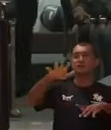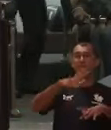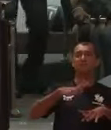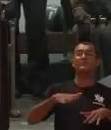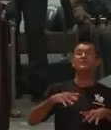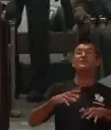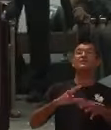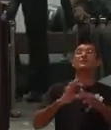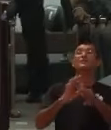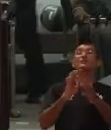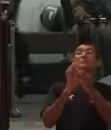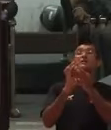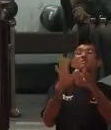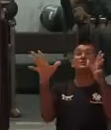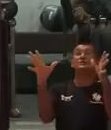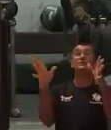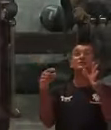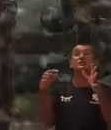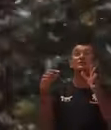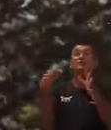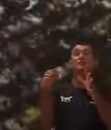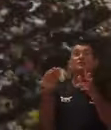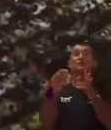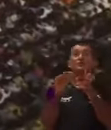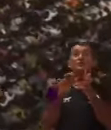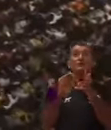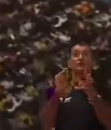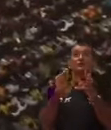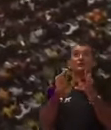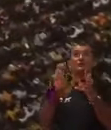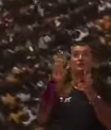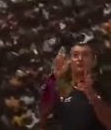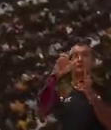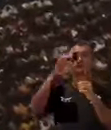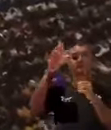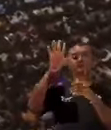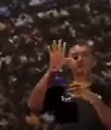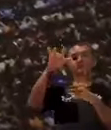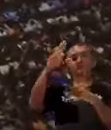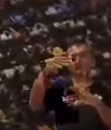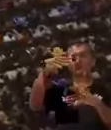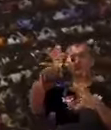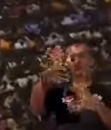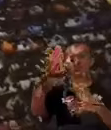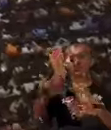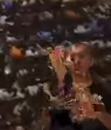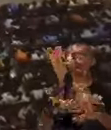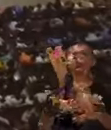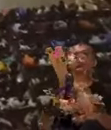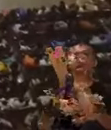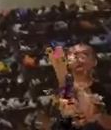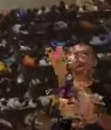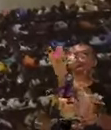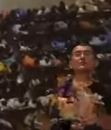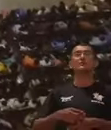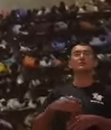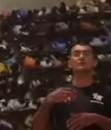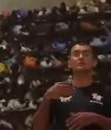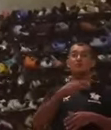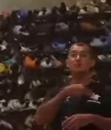permitindo-me cooperar com o seu mudigno, com o seu honrado e com o seu frutífero